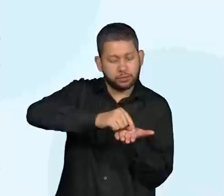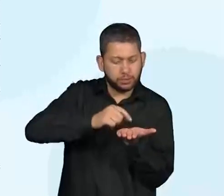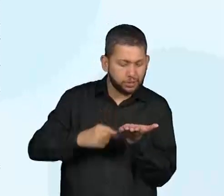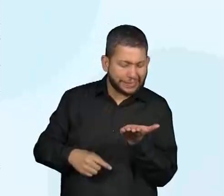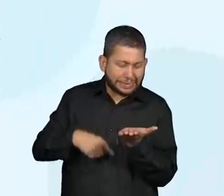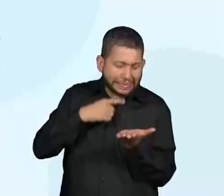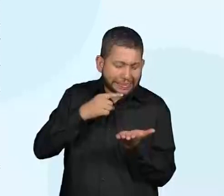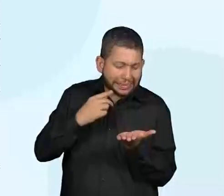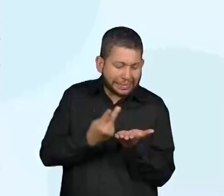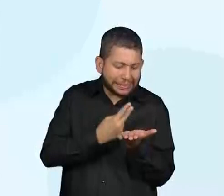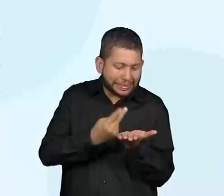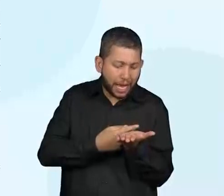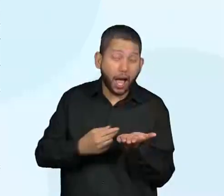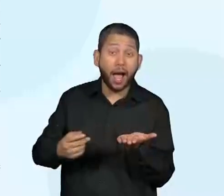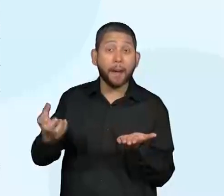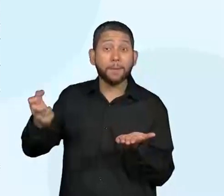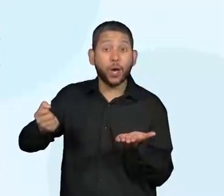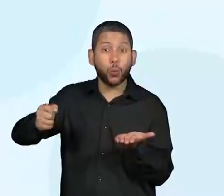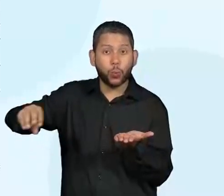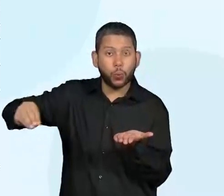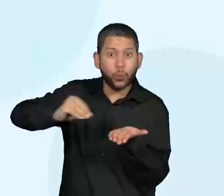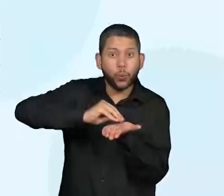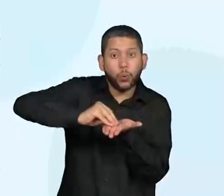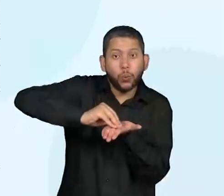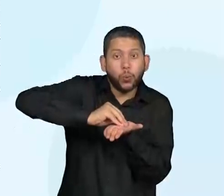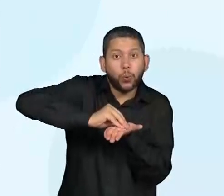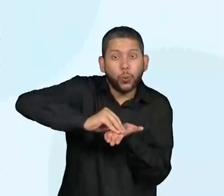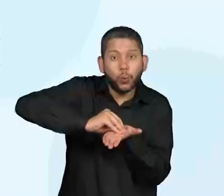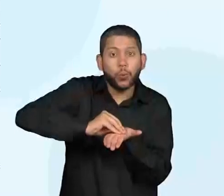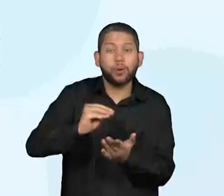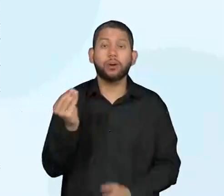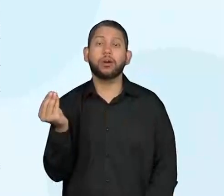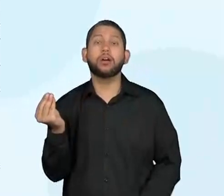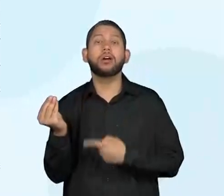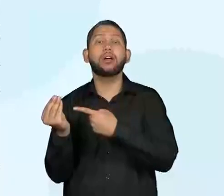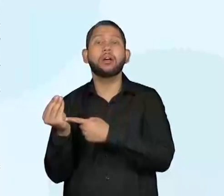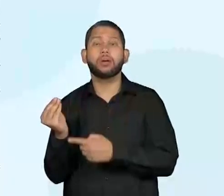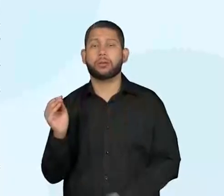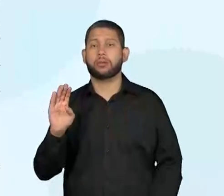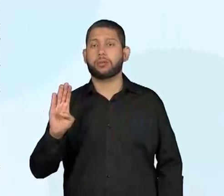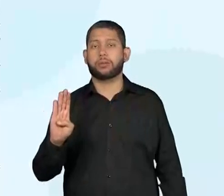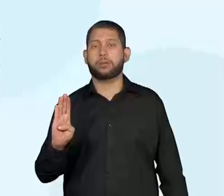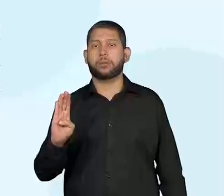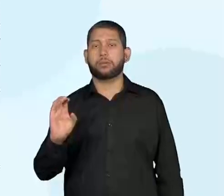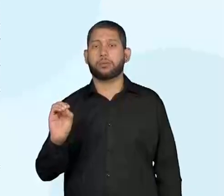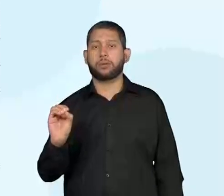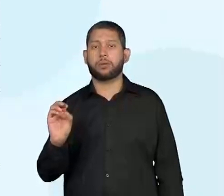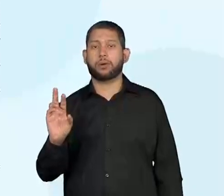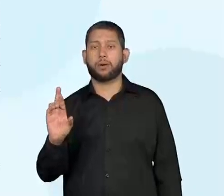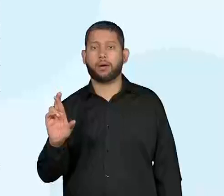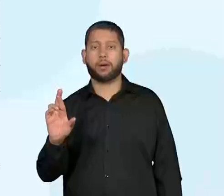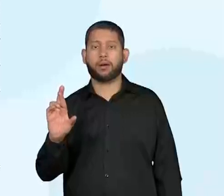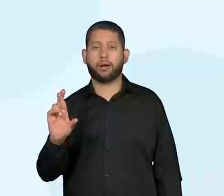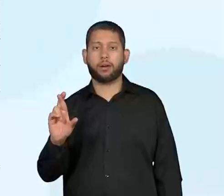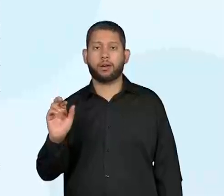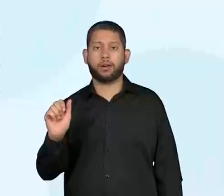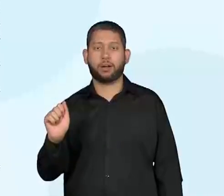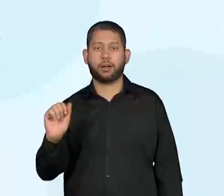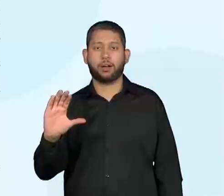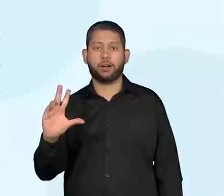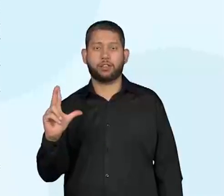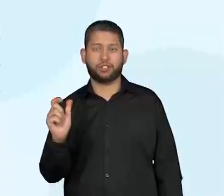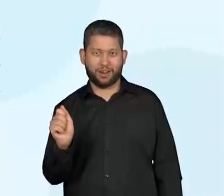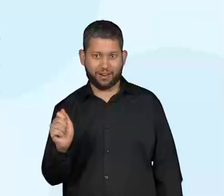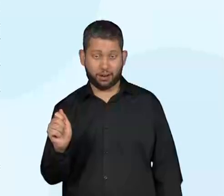látex é retirado aí da casca de uma árvore, a seringueira. Então, a seiva que é retirada